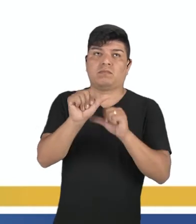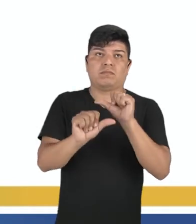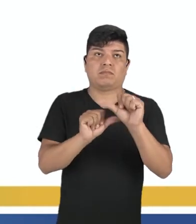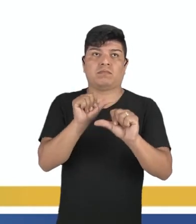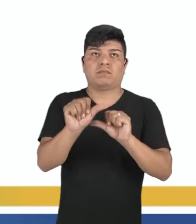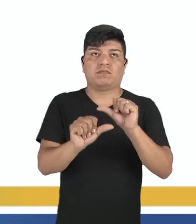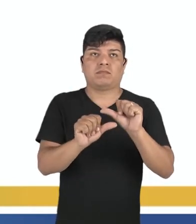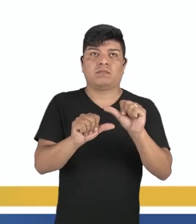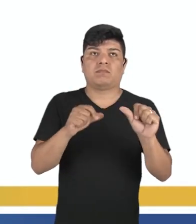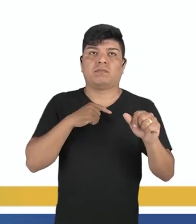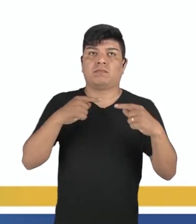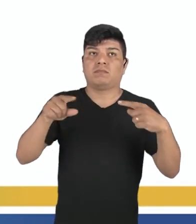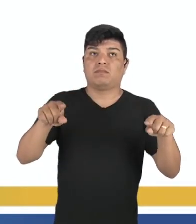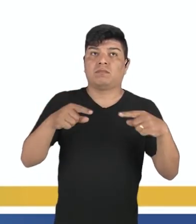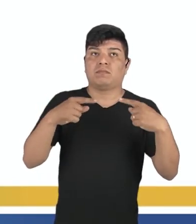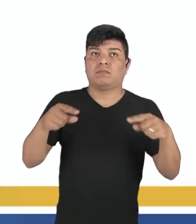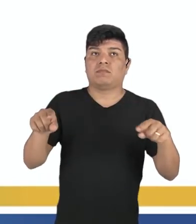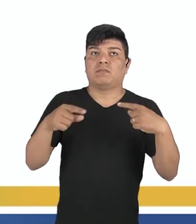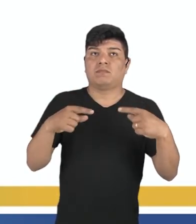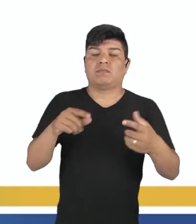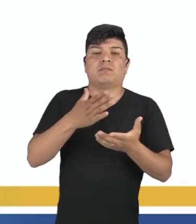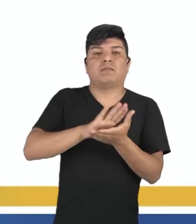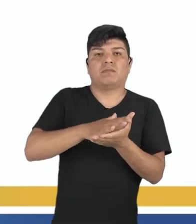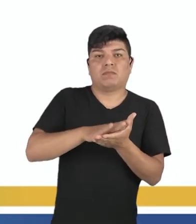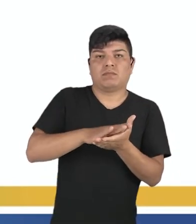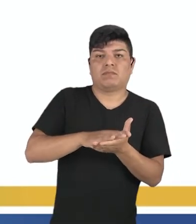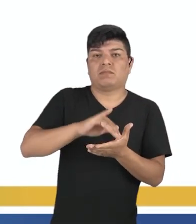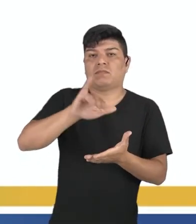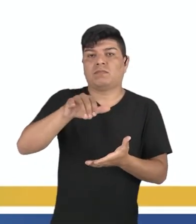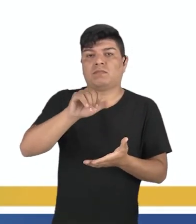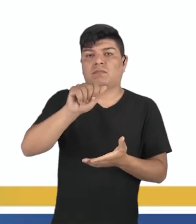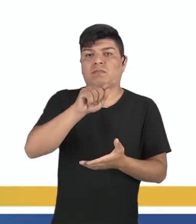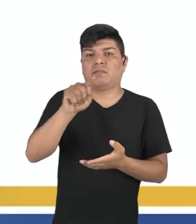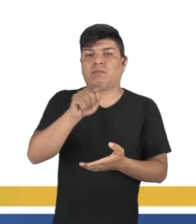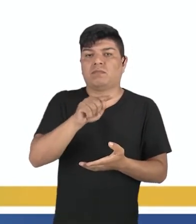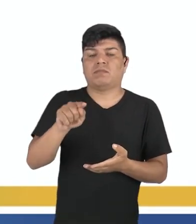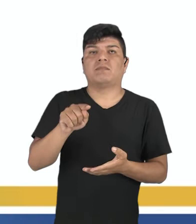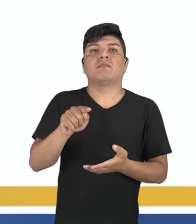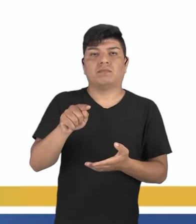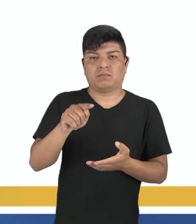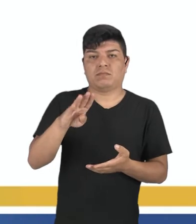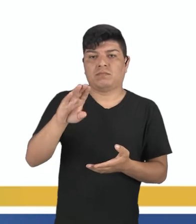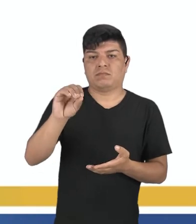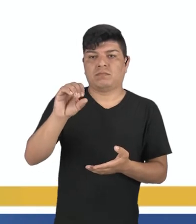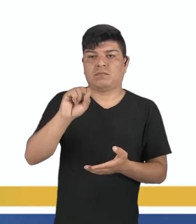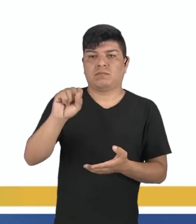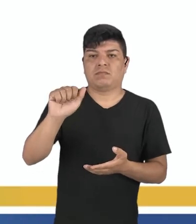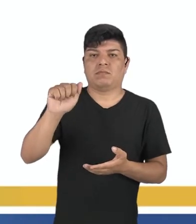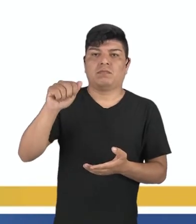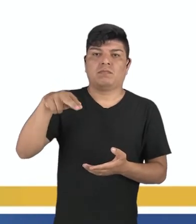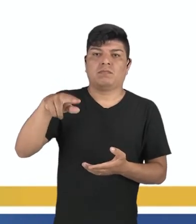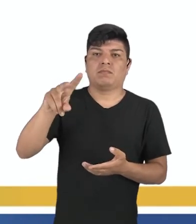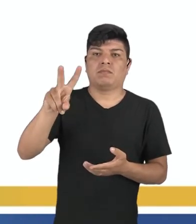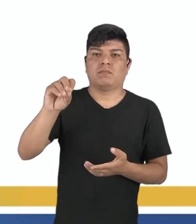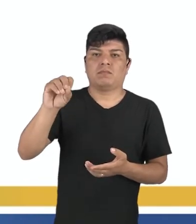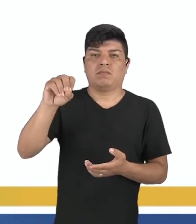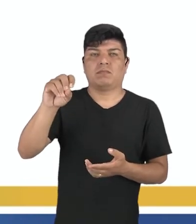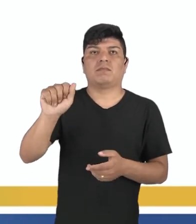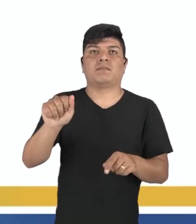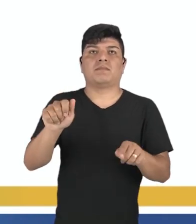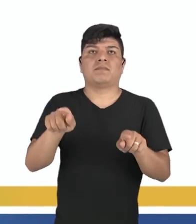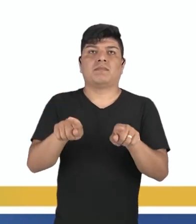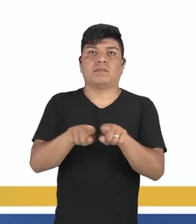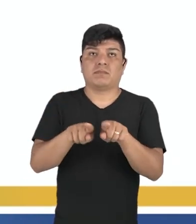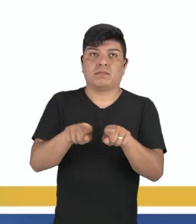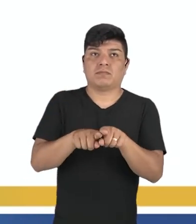passam a coexistir o samba, o jazz, a bossa nova, o sertanejo de raiz, a moda de